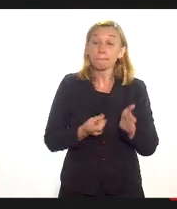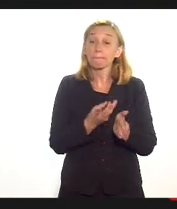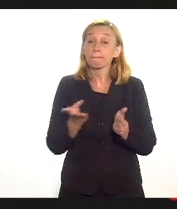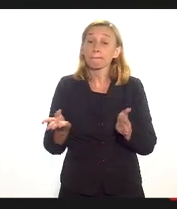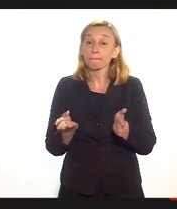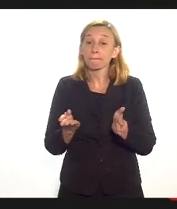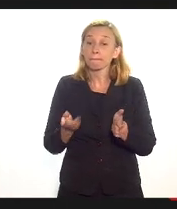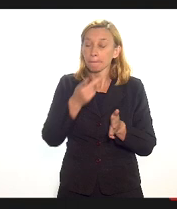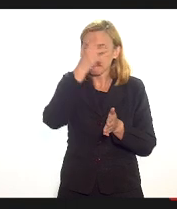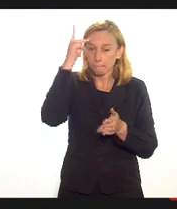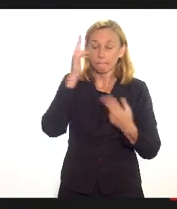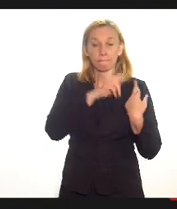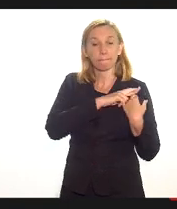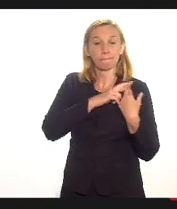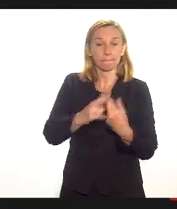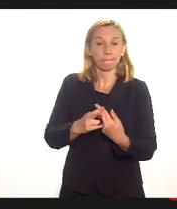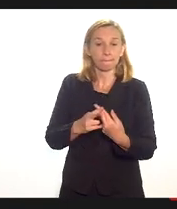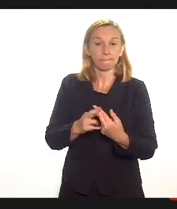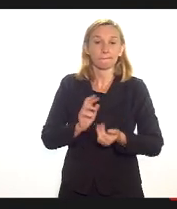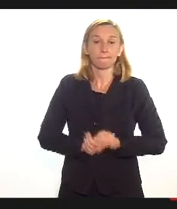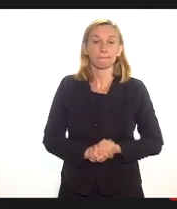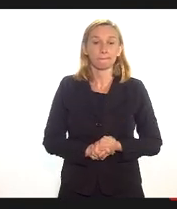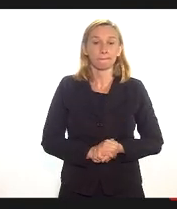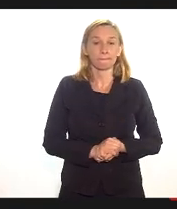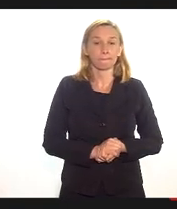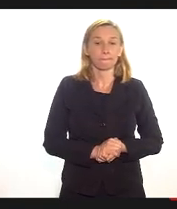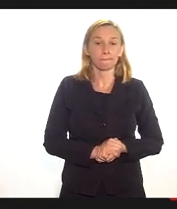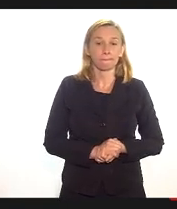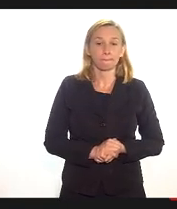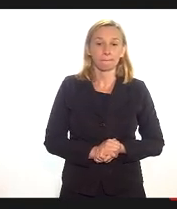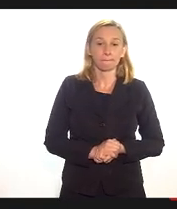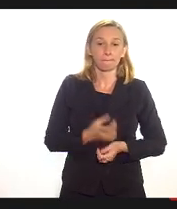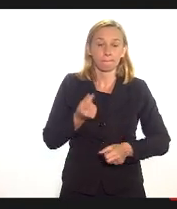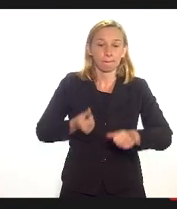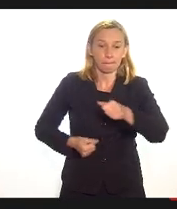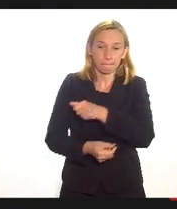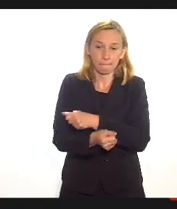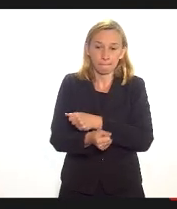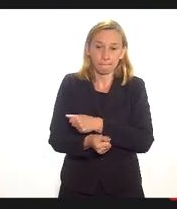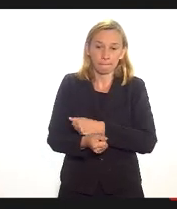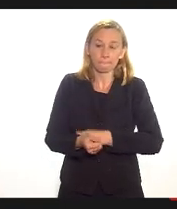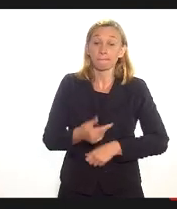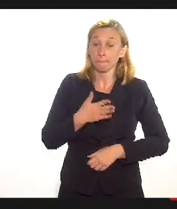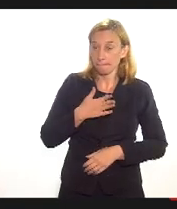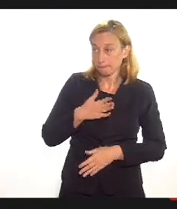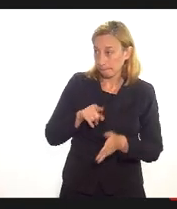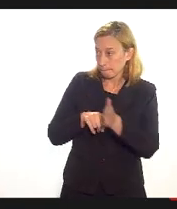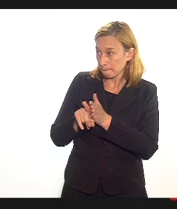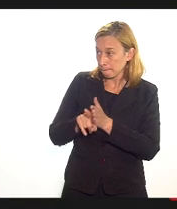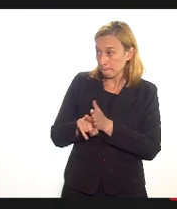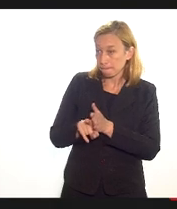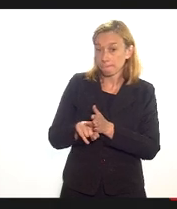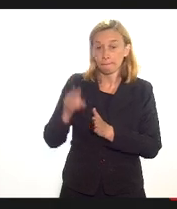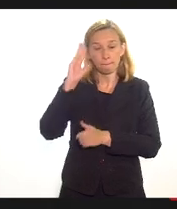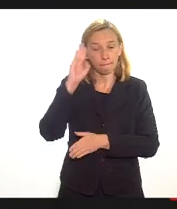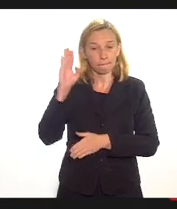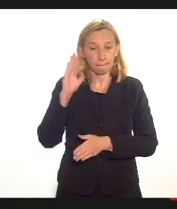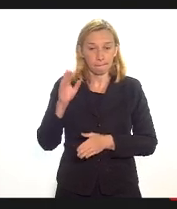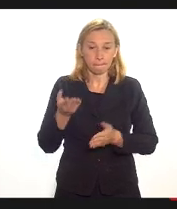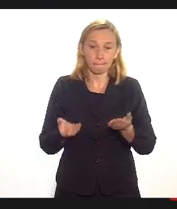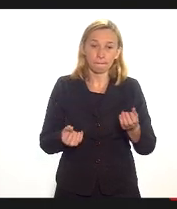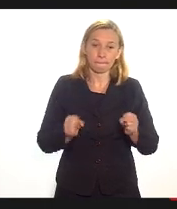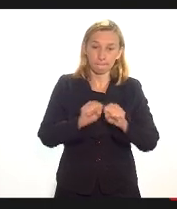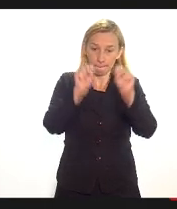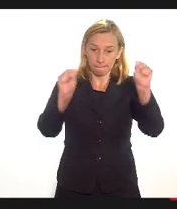pessoas responsáveis para analisar a questão do investimento? Fica esse o questionamento, principalmente diante da